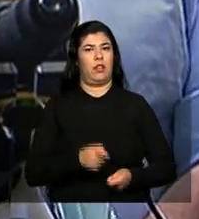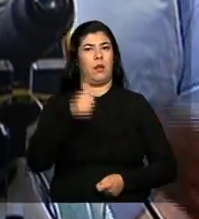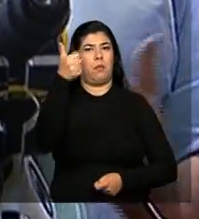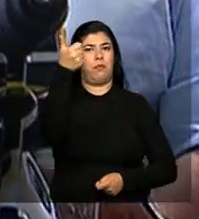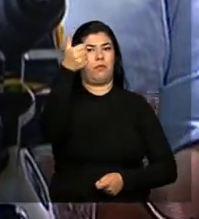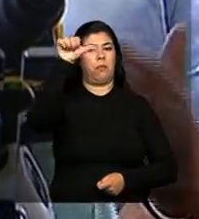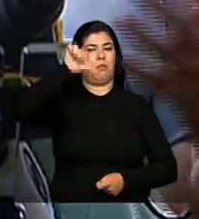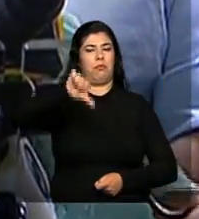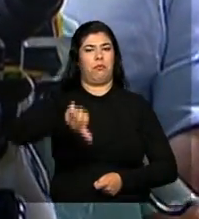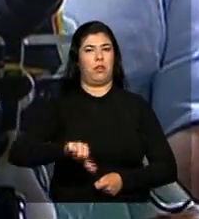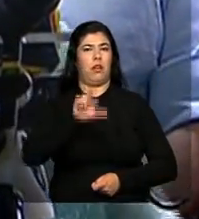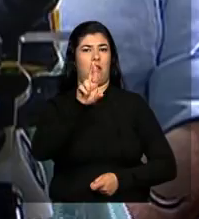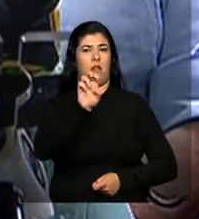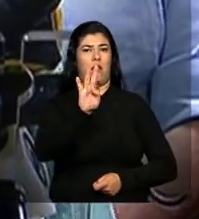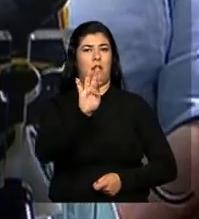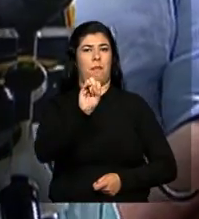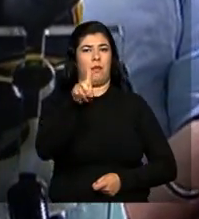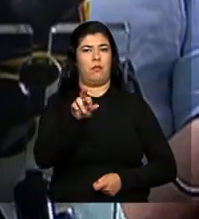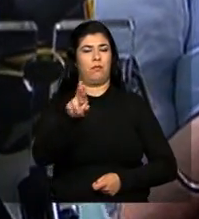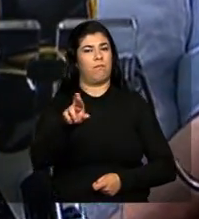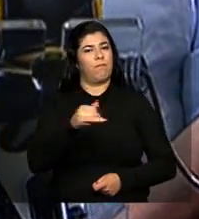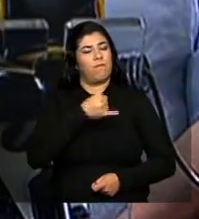natural. Nós só lamentamos que